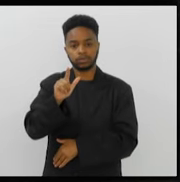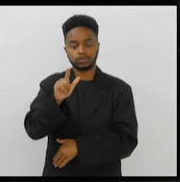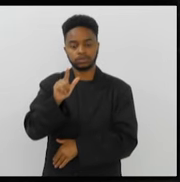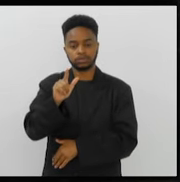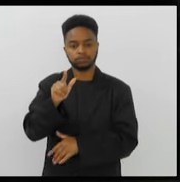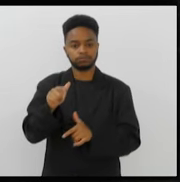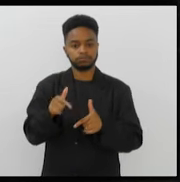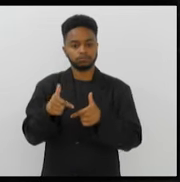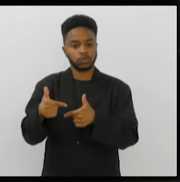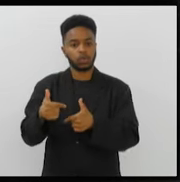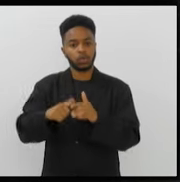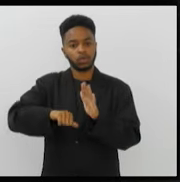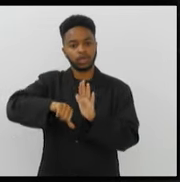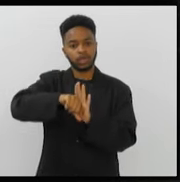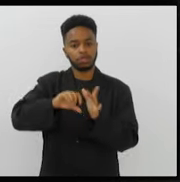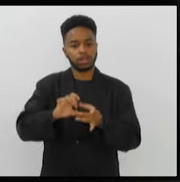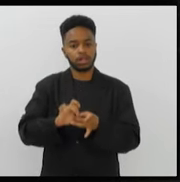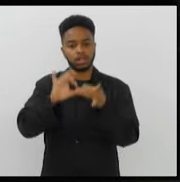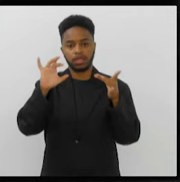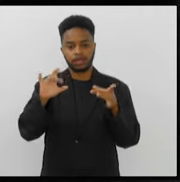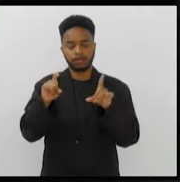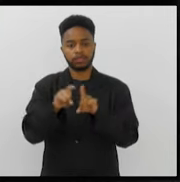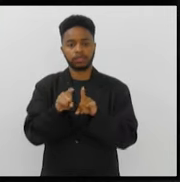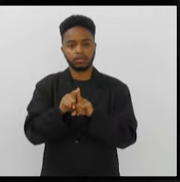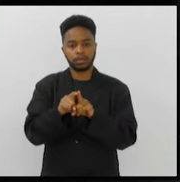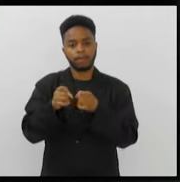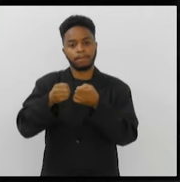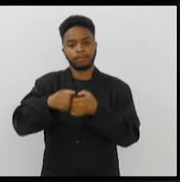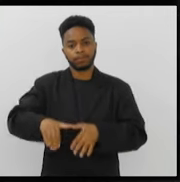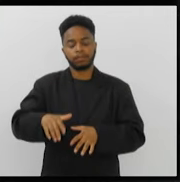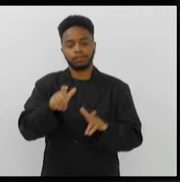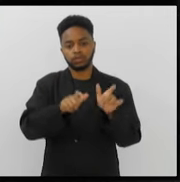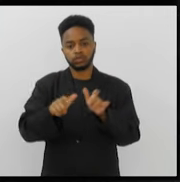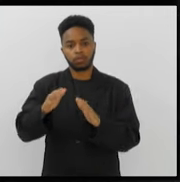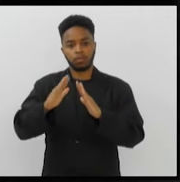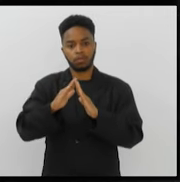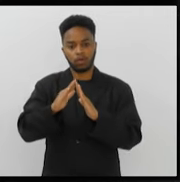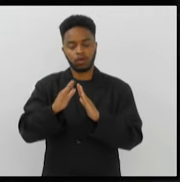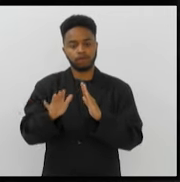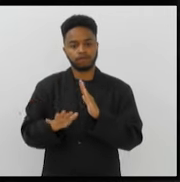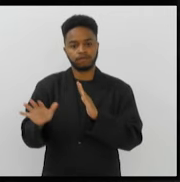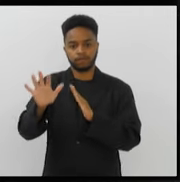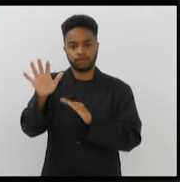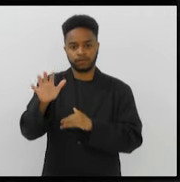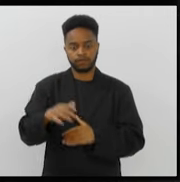cometer os seus crimes livremente, assombrar os moradores das comunidades,